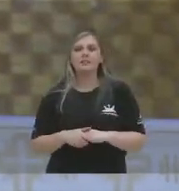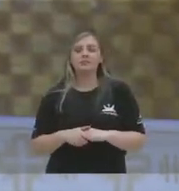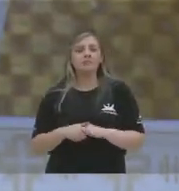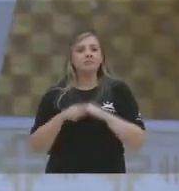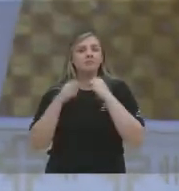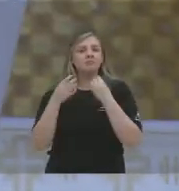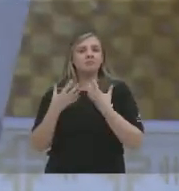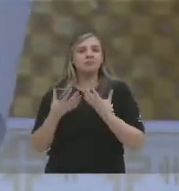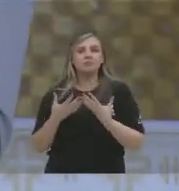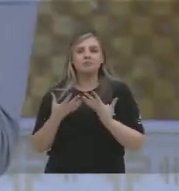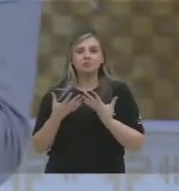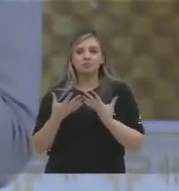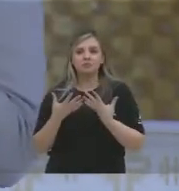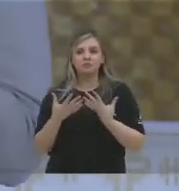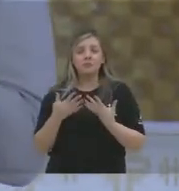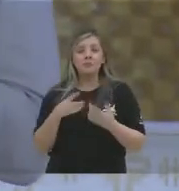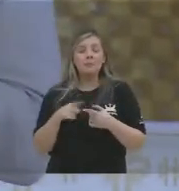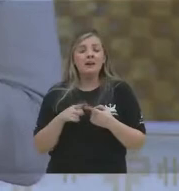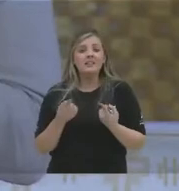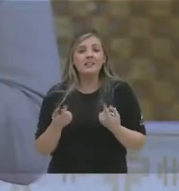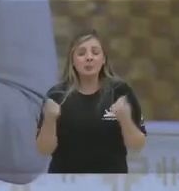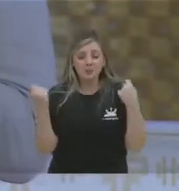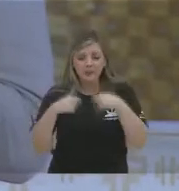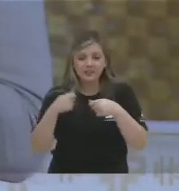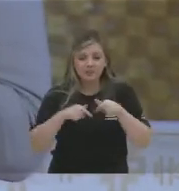que trabalhar sobre mim mesmo.